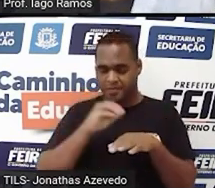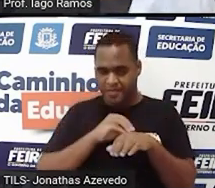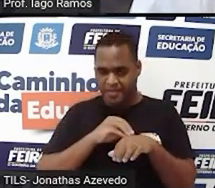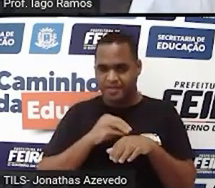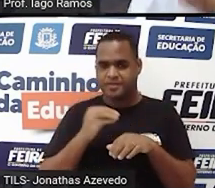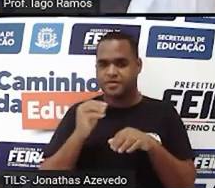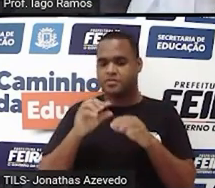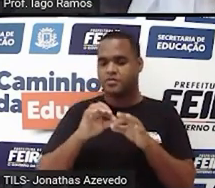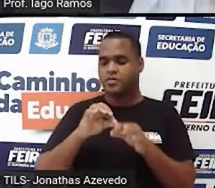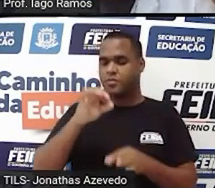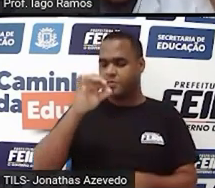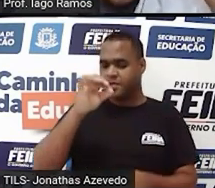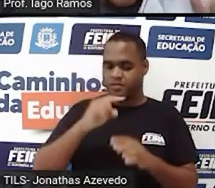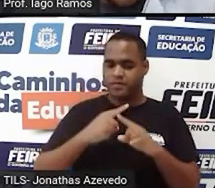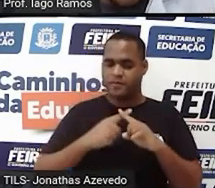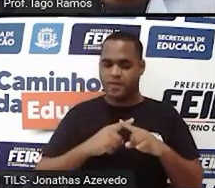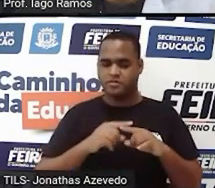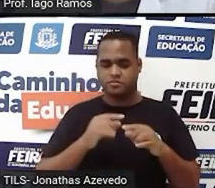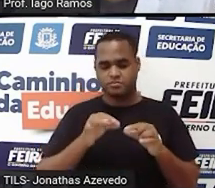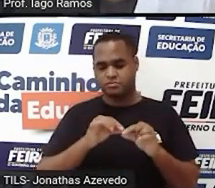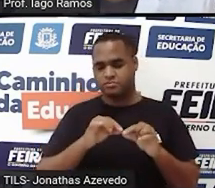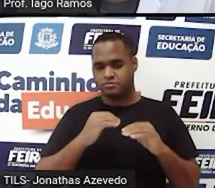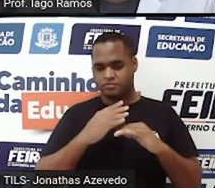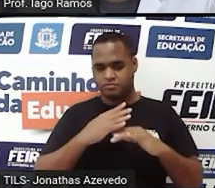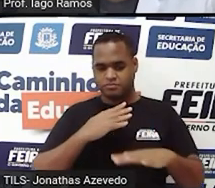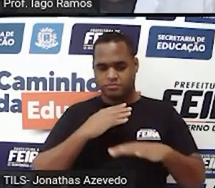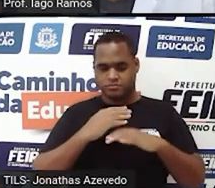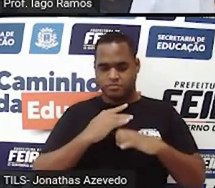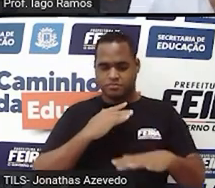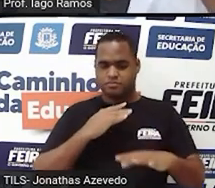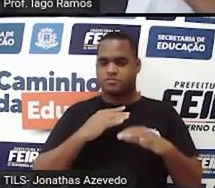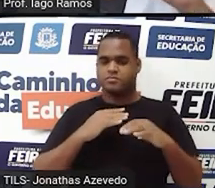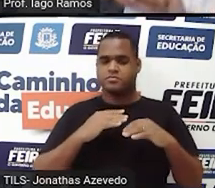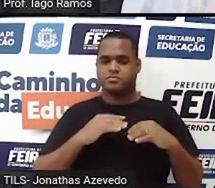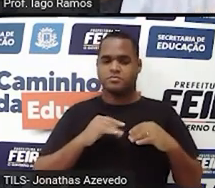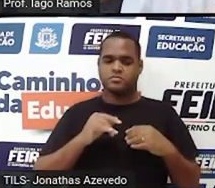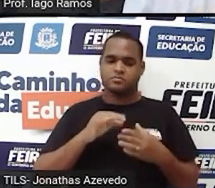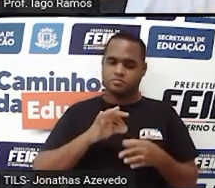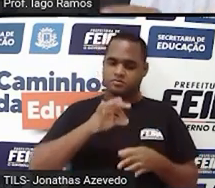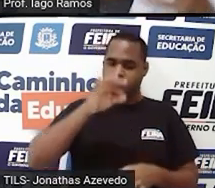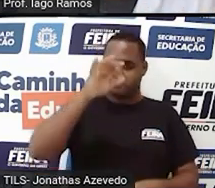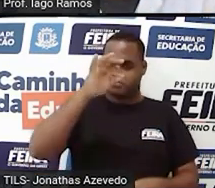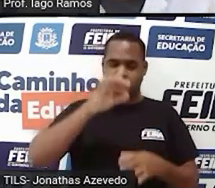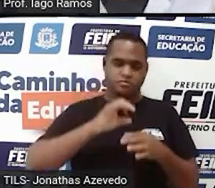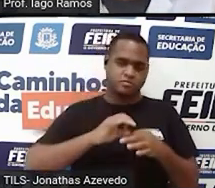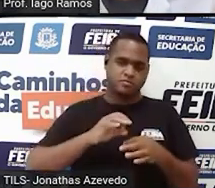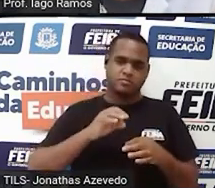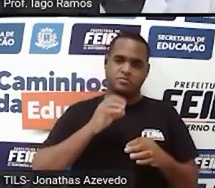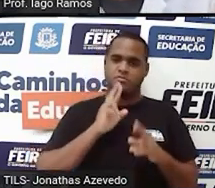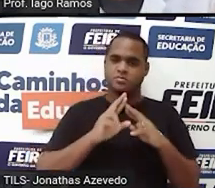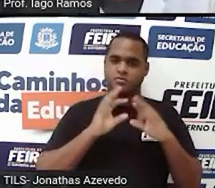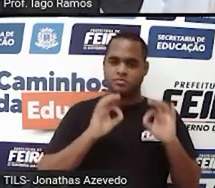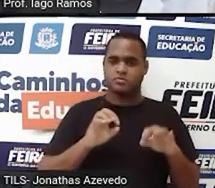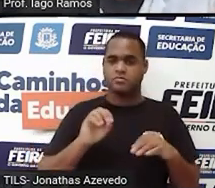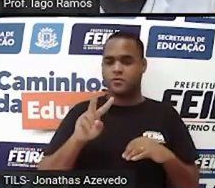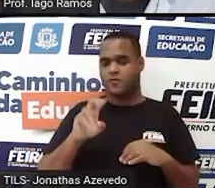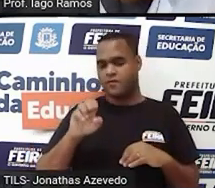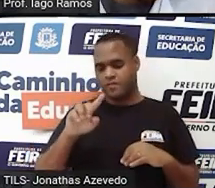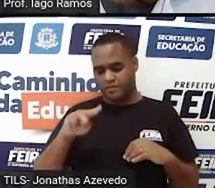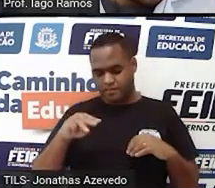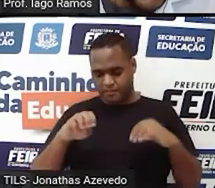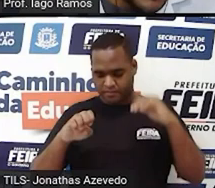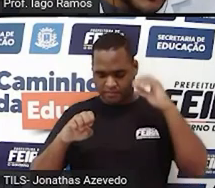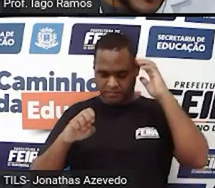comprimento dele vezes a largura vezes altura O resultado é o volume dele